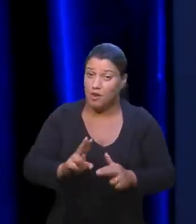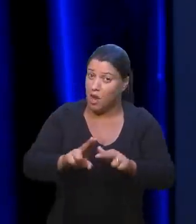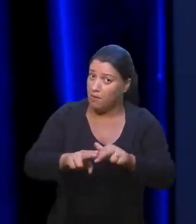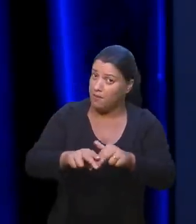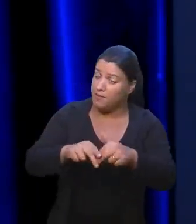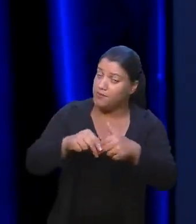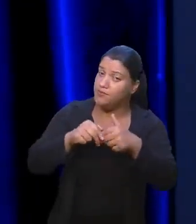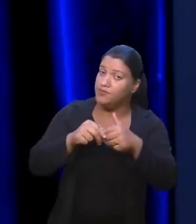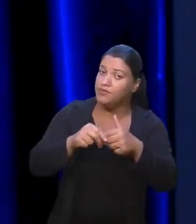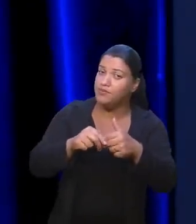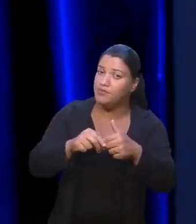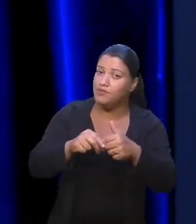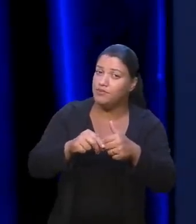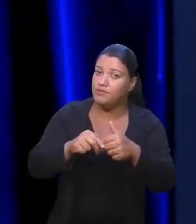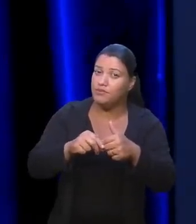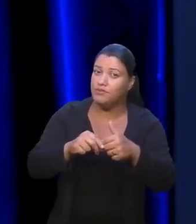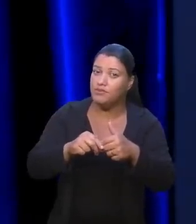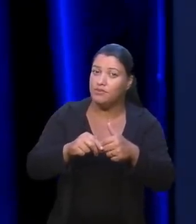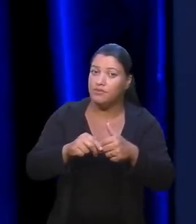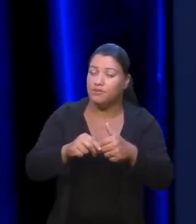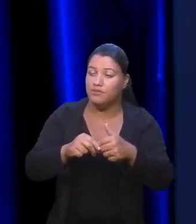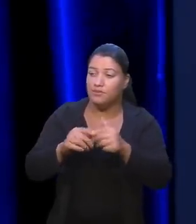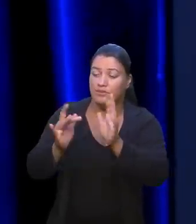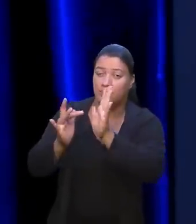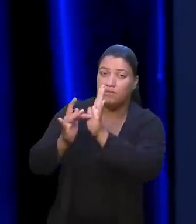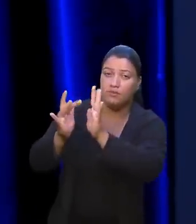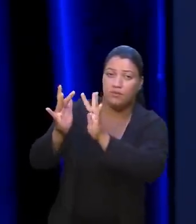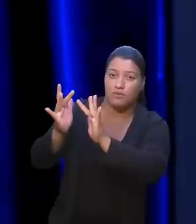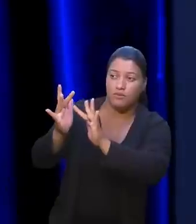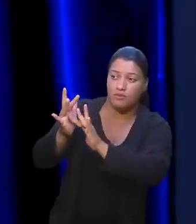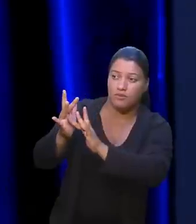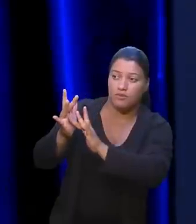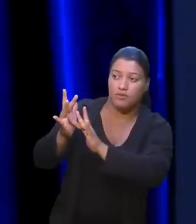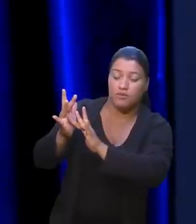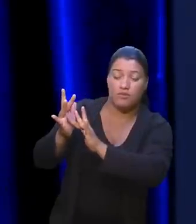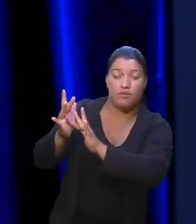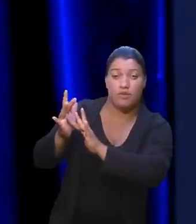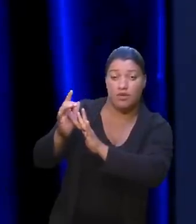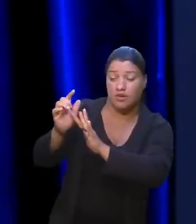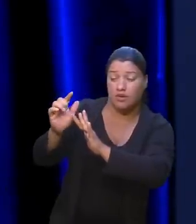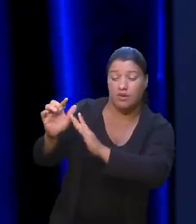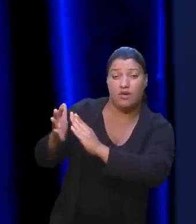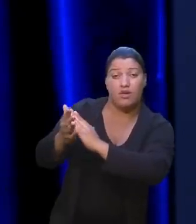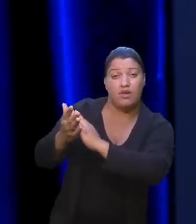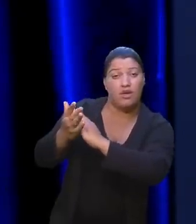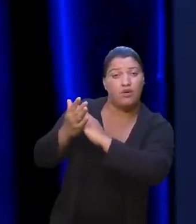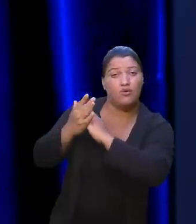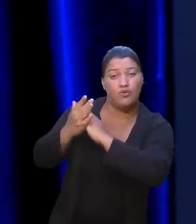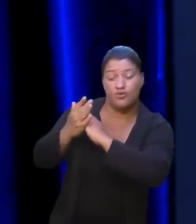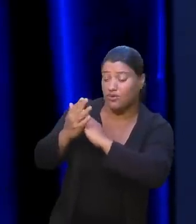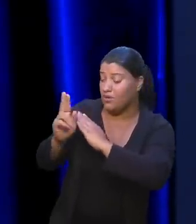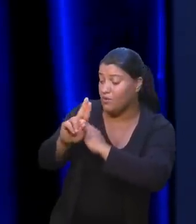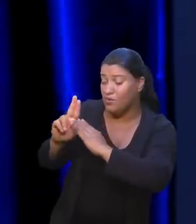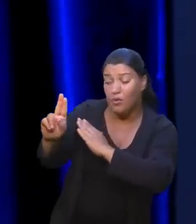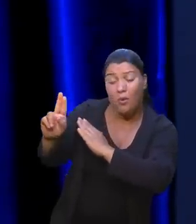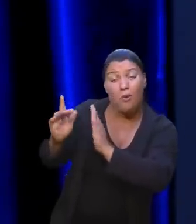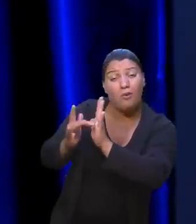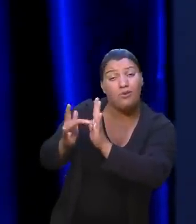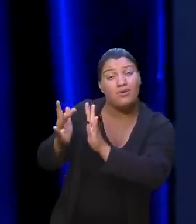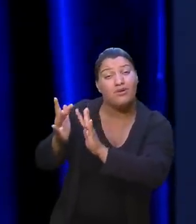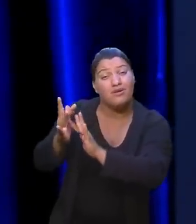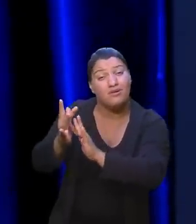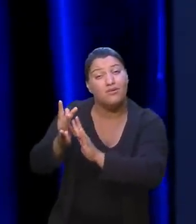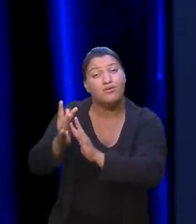isso, amado Mestre, permita que em vosso nome possamos